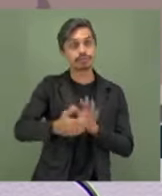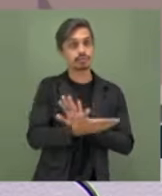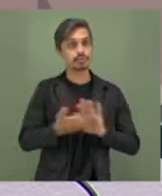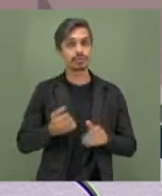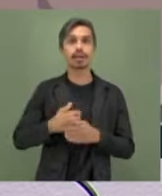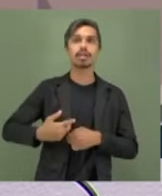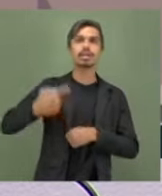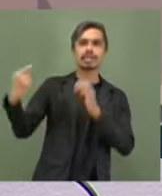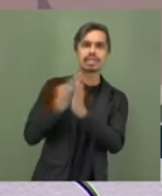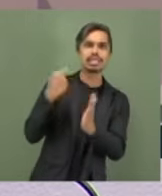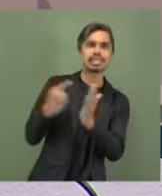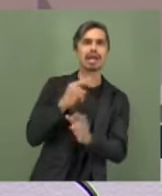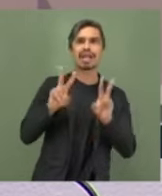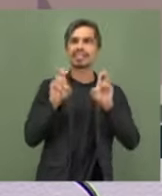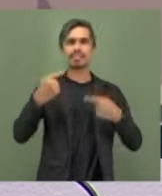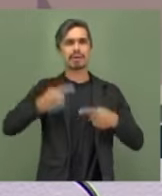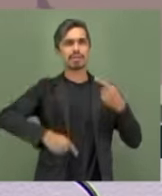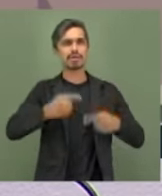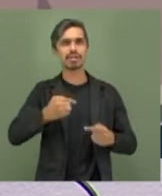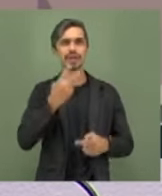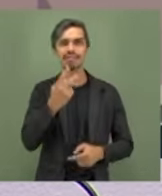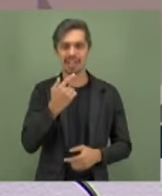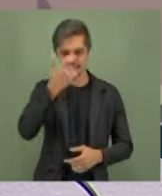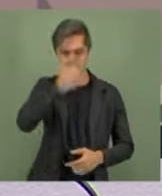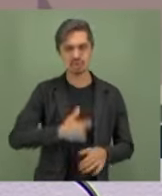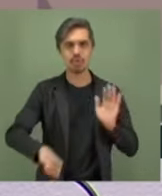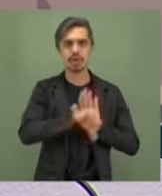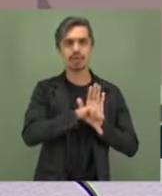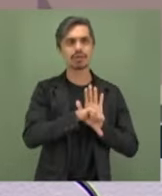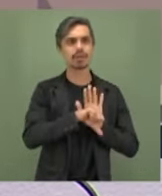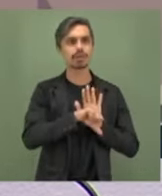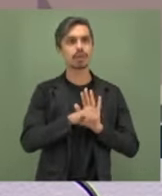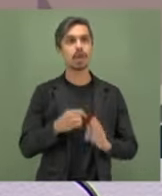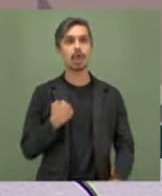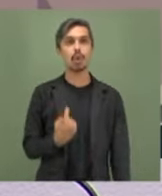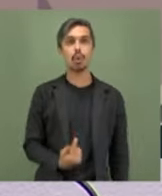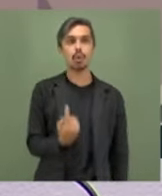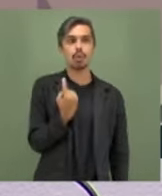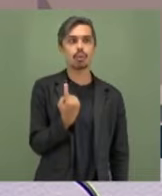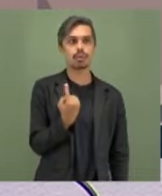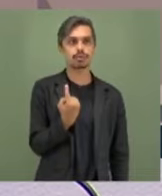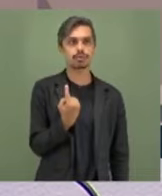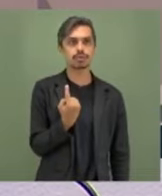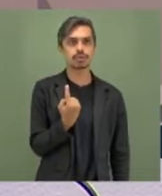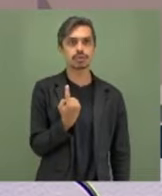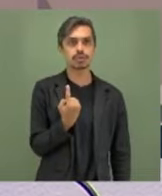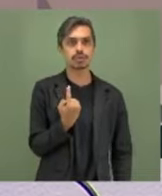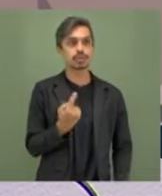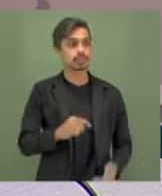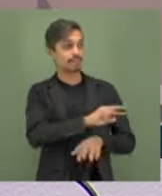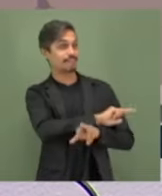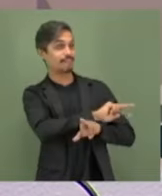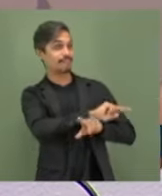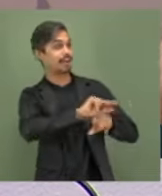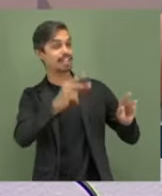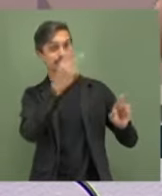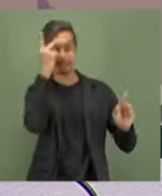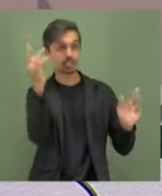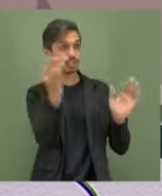horas sobre assuntos políticos e trataram-me como um criminoso. E eu fui o único, num terminal que tinha milhares de